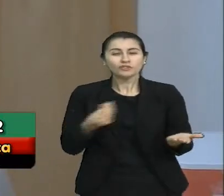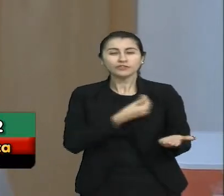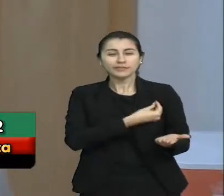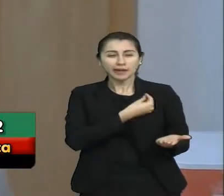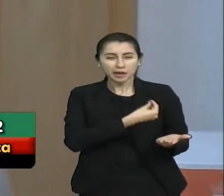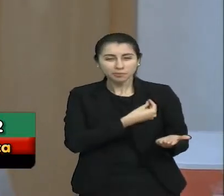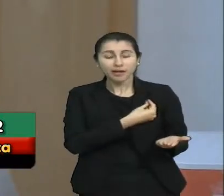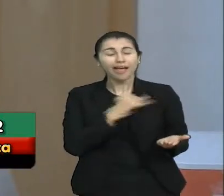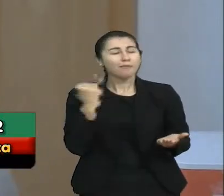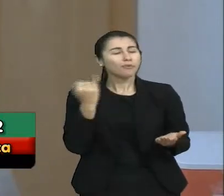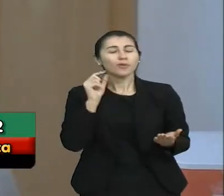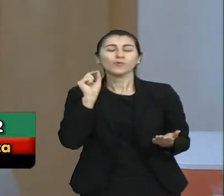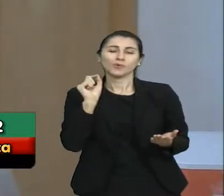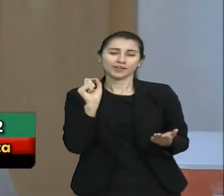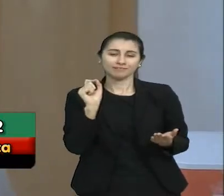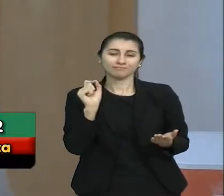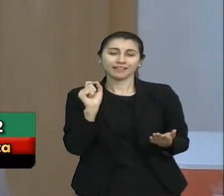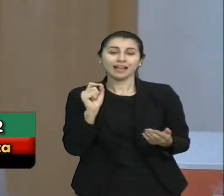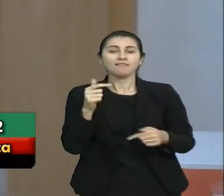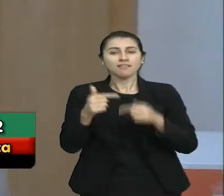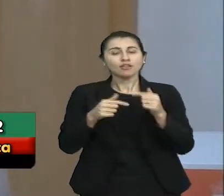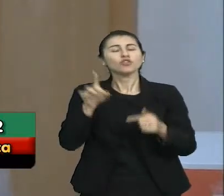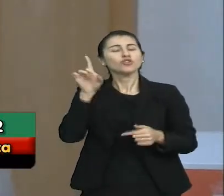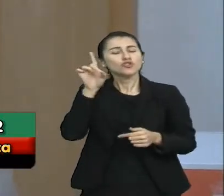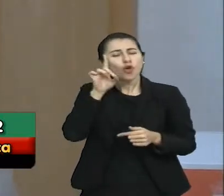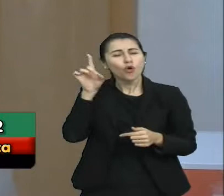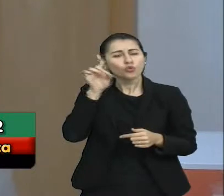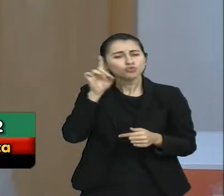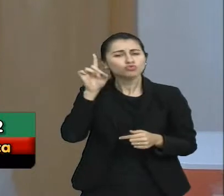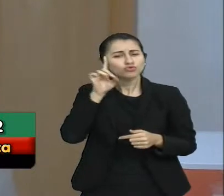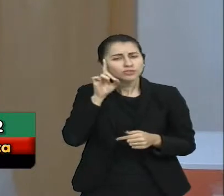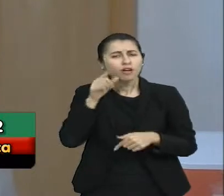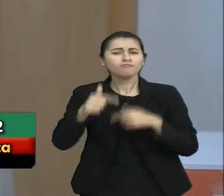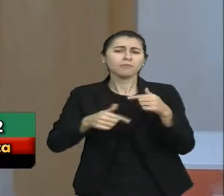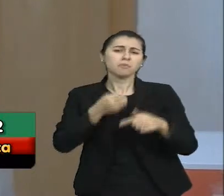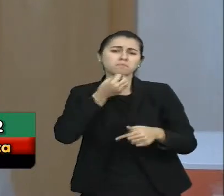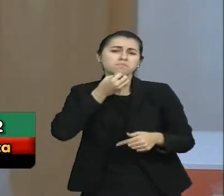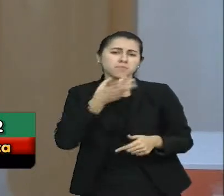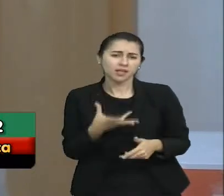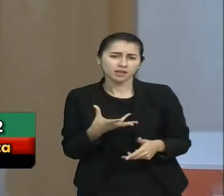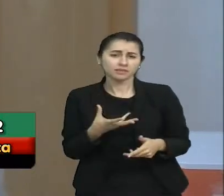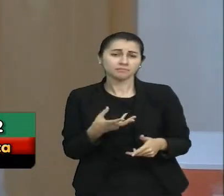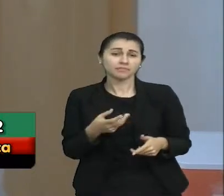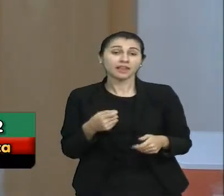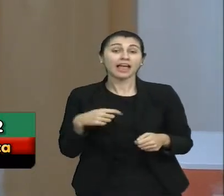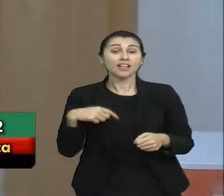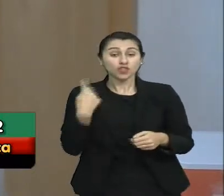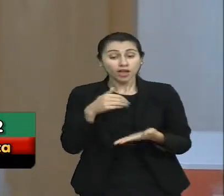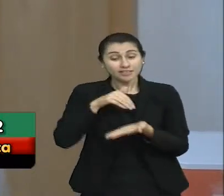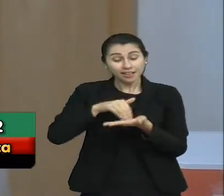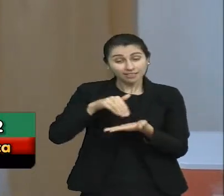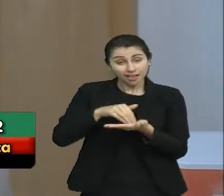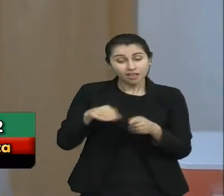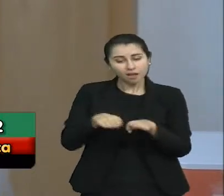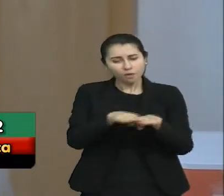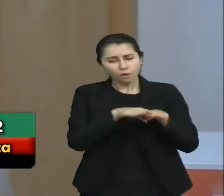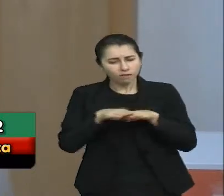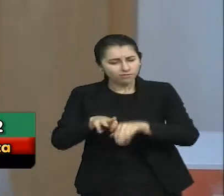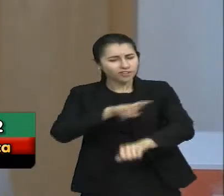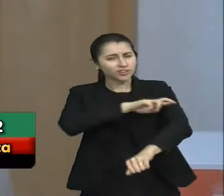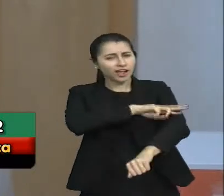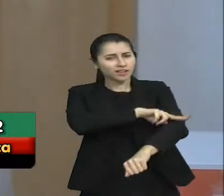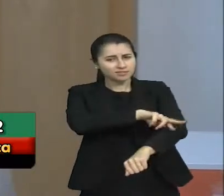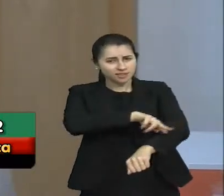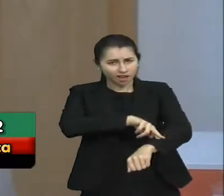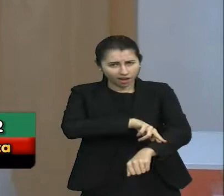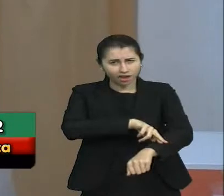que a gente tenha isso no dia a dia acontecendo. E é para isso que a nossa Secretaria da Igualdade Racial está trabalhando,